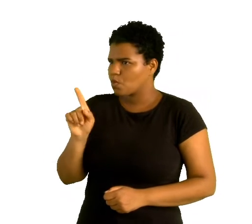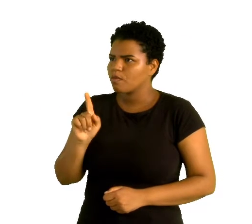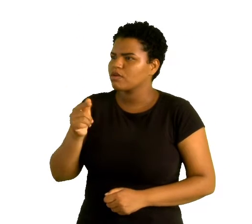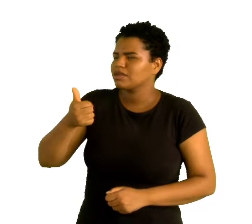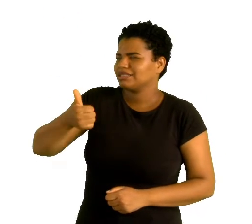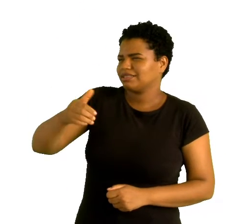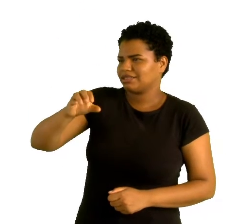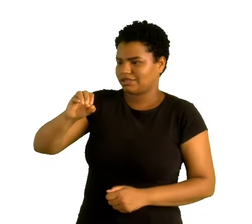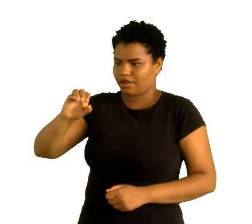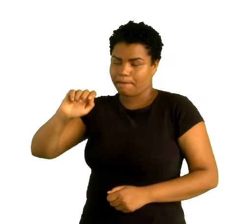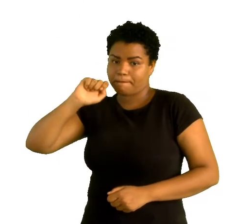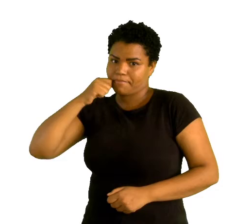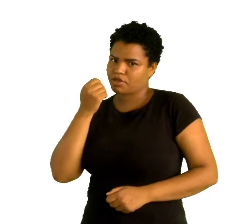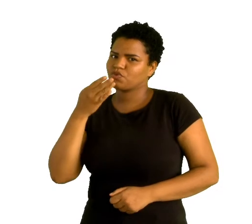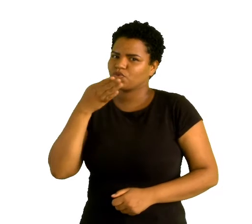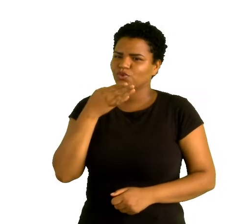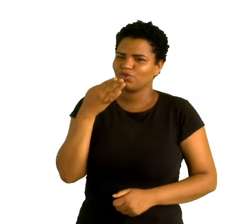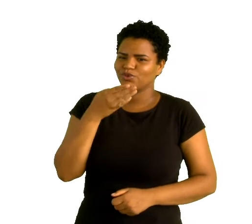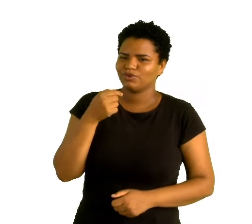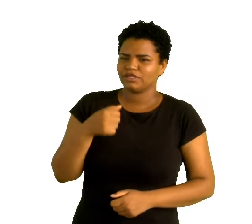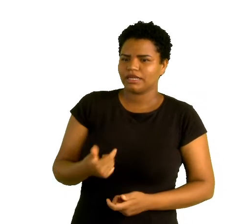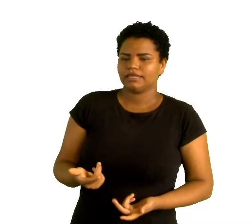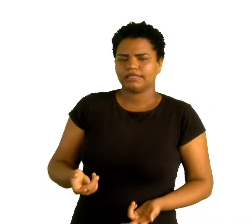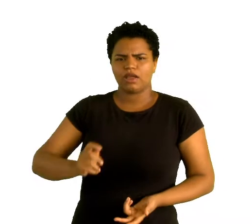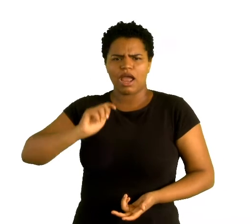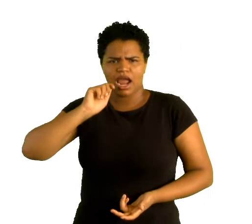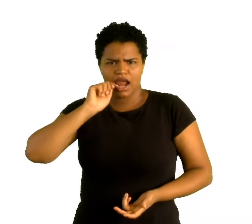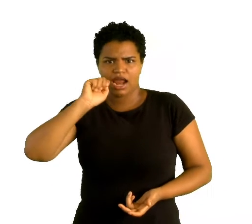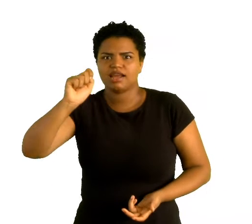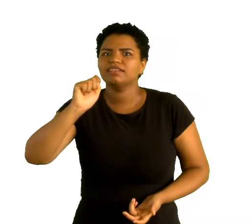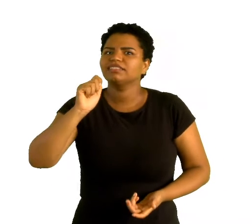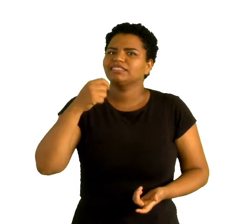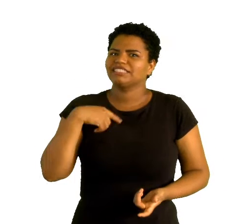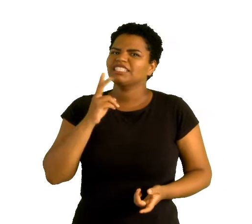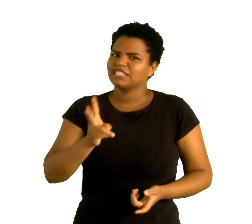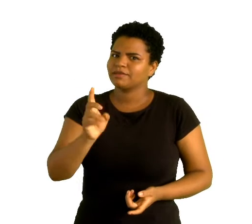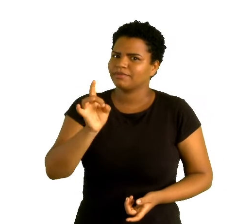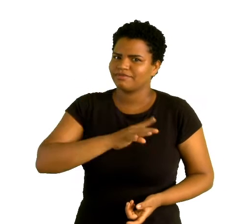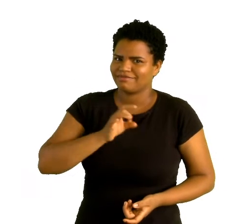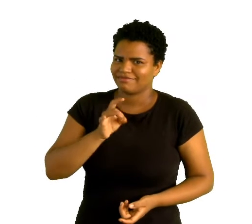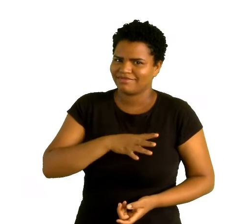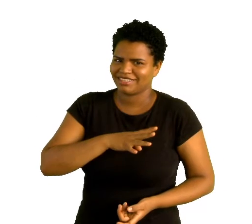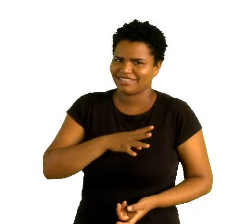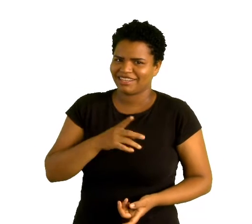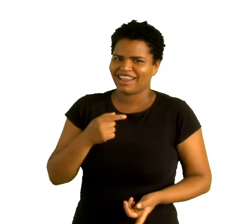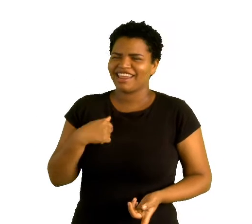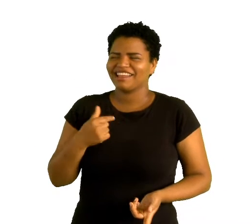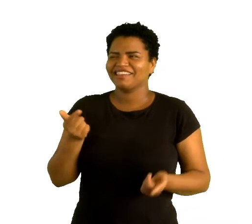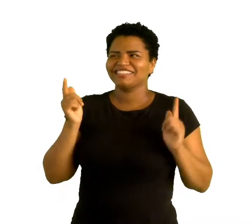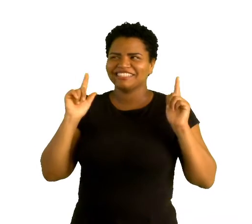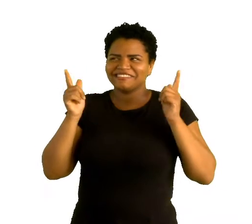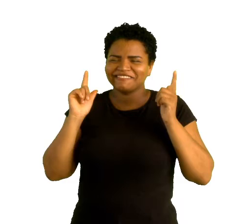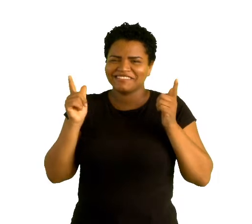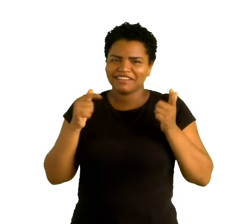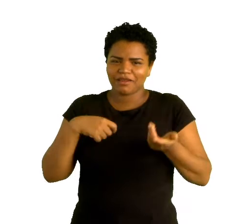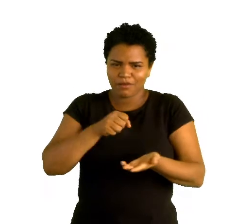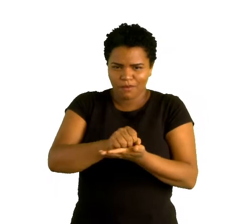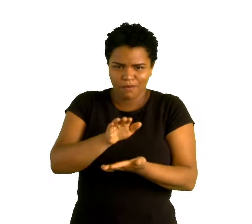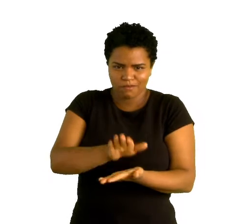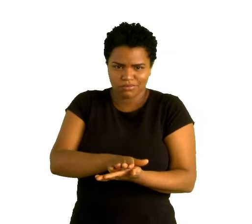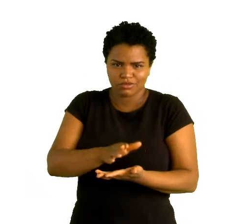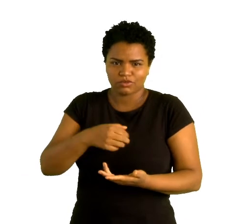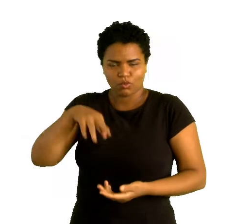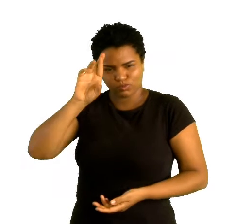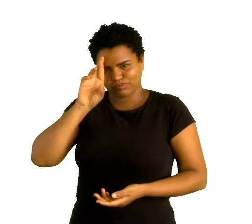doces. Arrancar dentes sempre foi coisa de meter medo. Divertido com a aposta, o dono da padaria